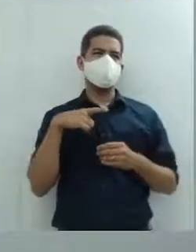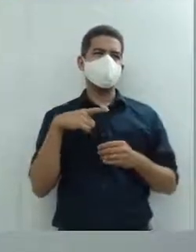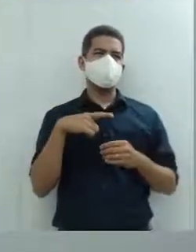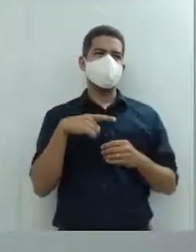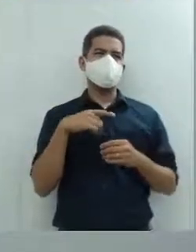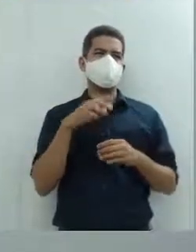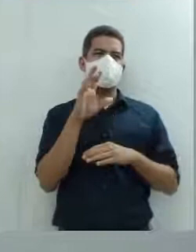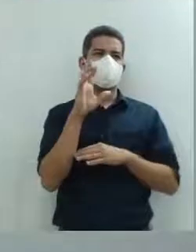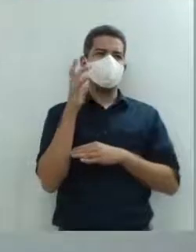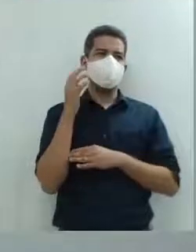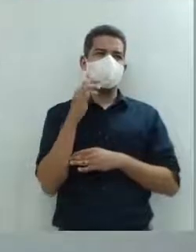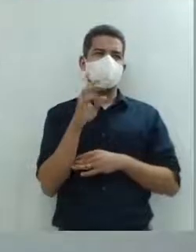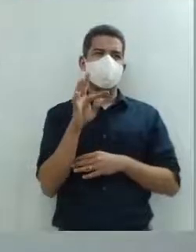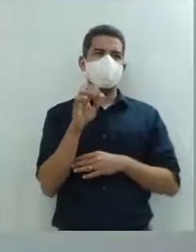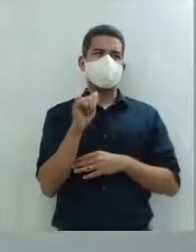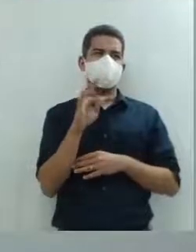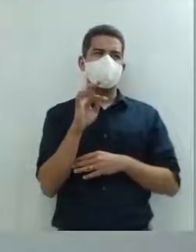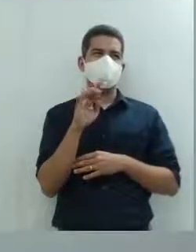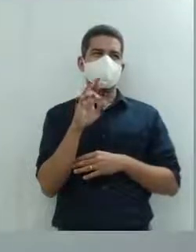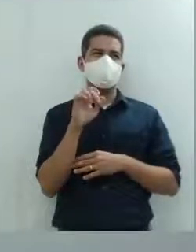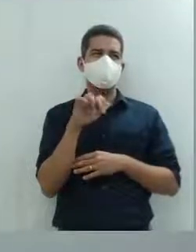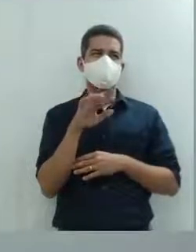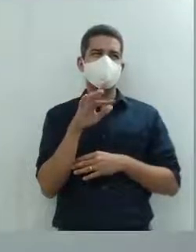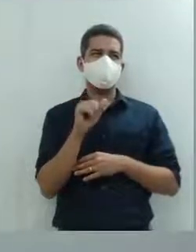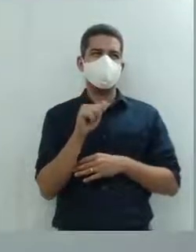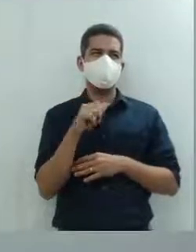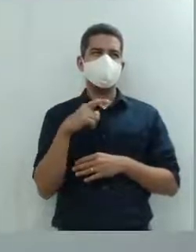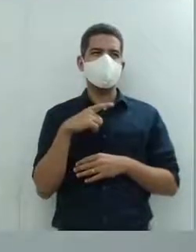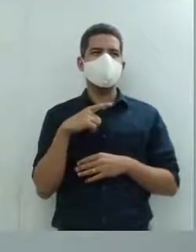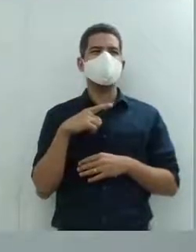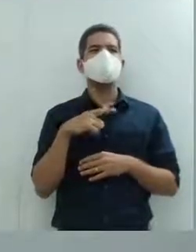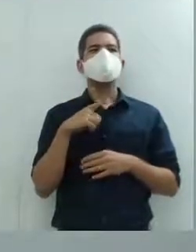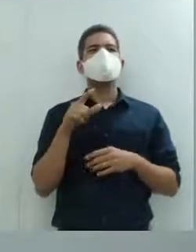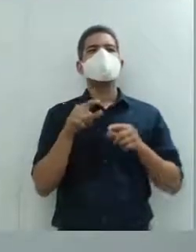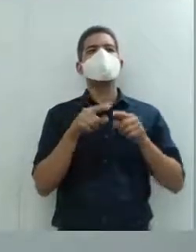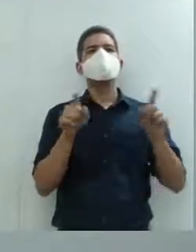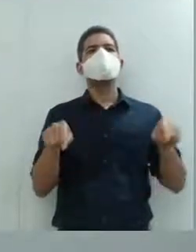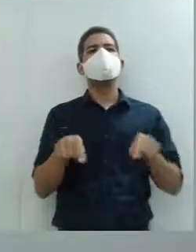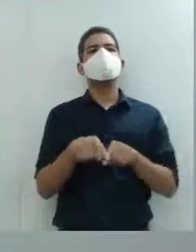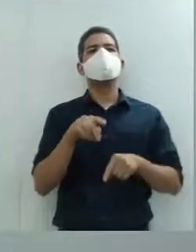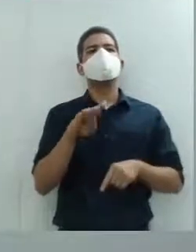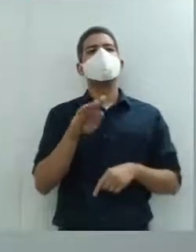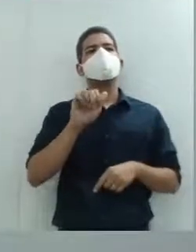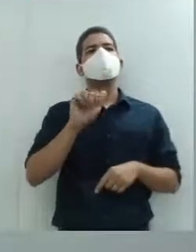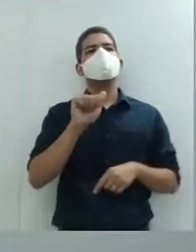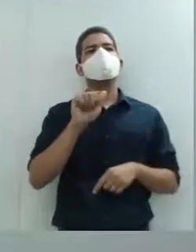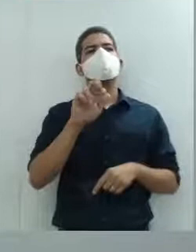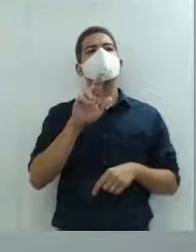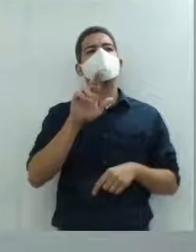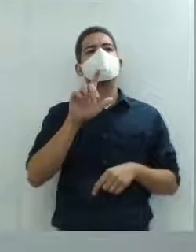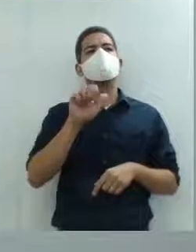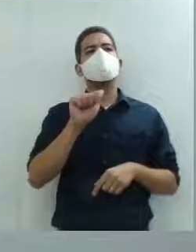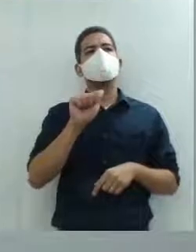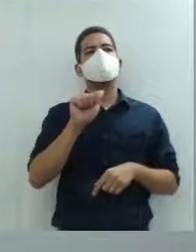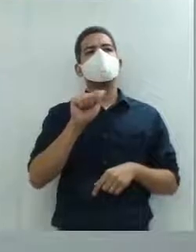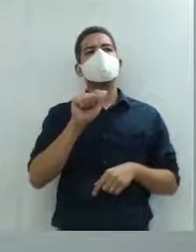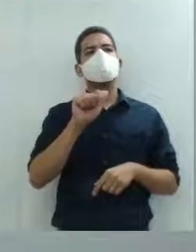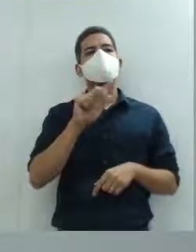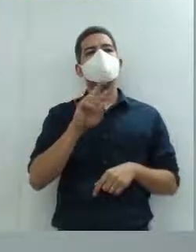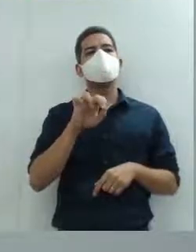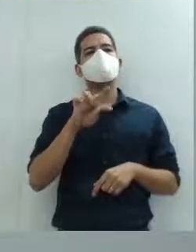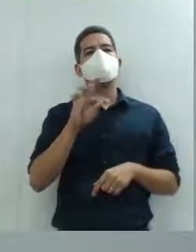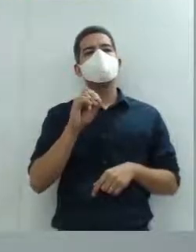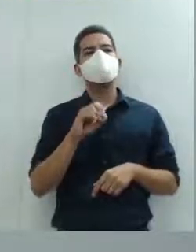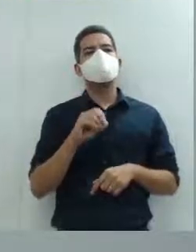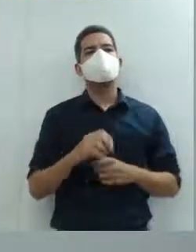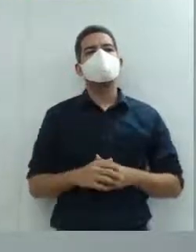Mata Atlântica, né? É a zona de Barlavento. O vento ficou barrado,